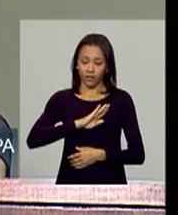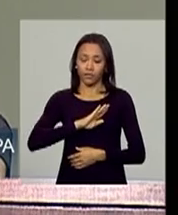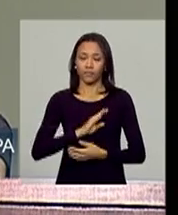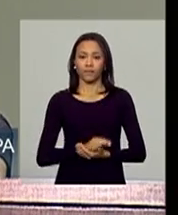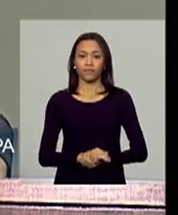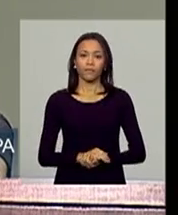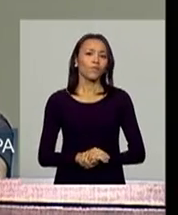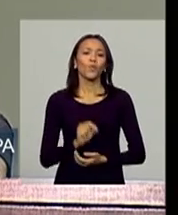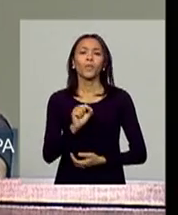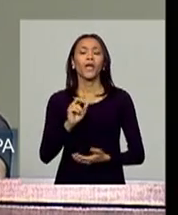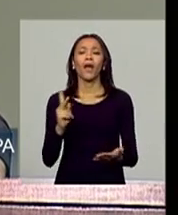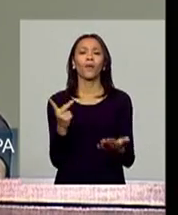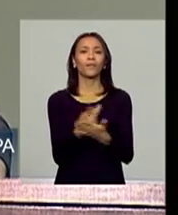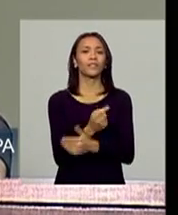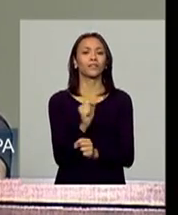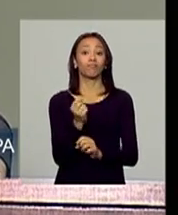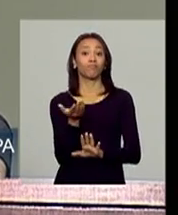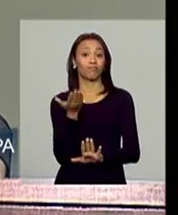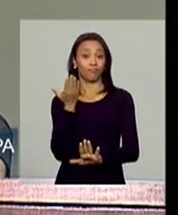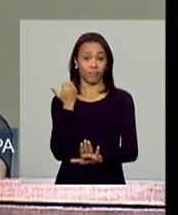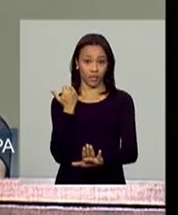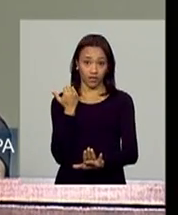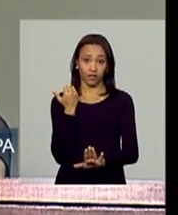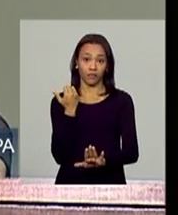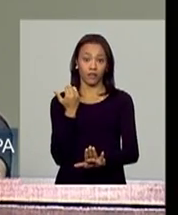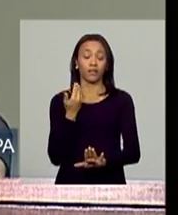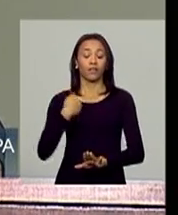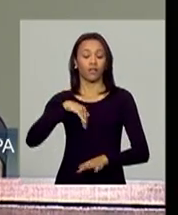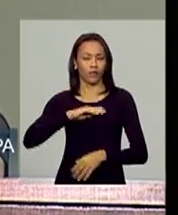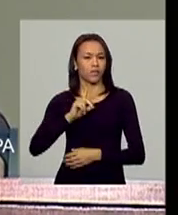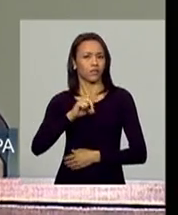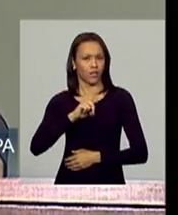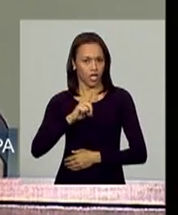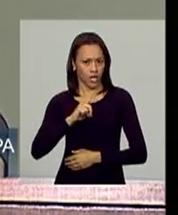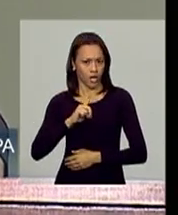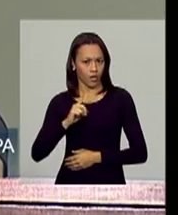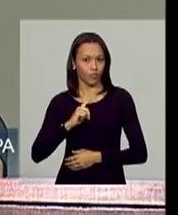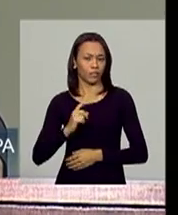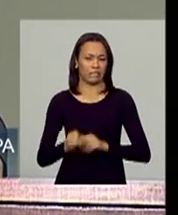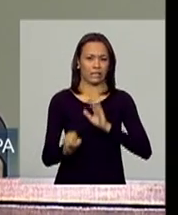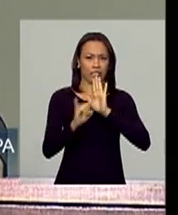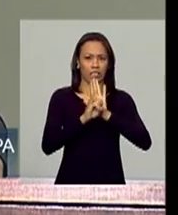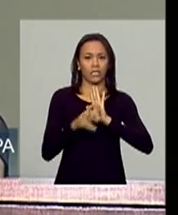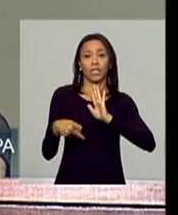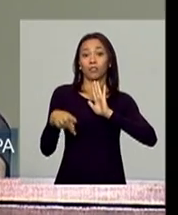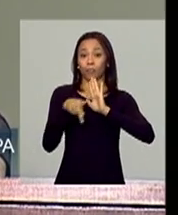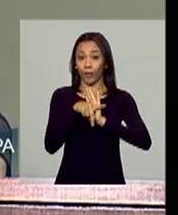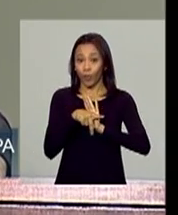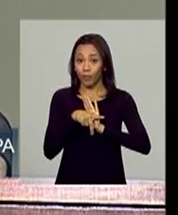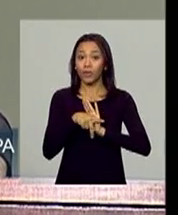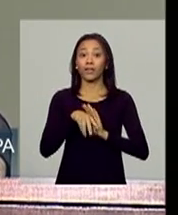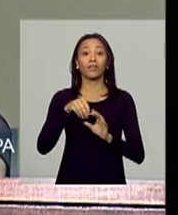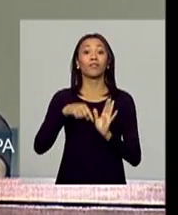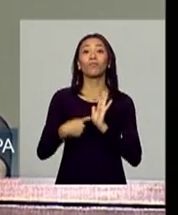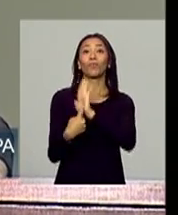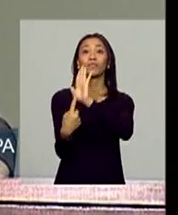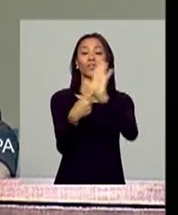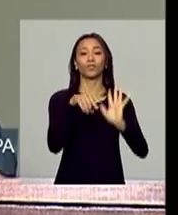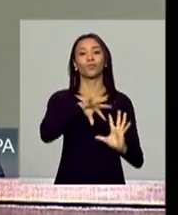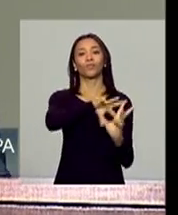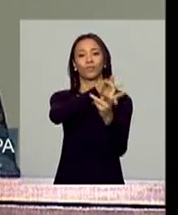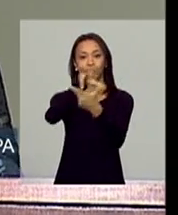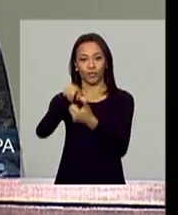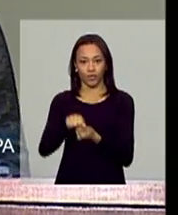contrário do que aconteceu no passado, que tenhamos personalidade própria na cena mundial. A